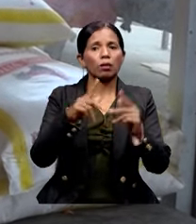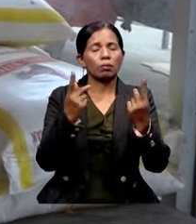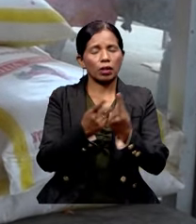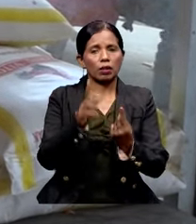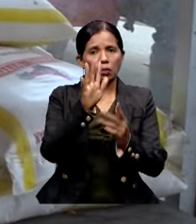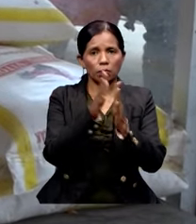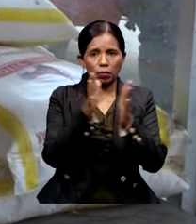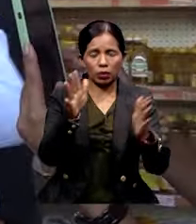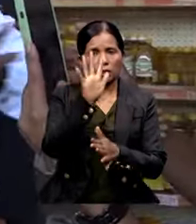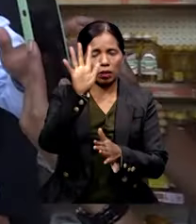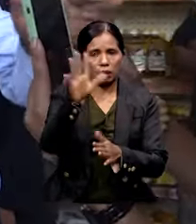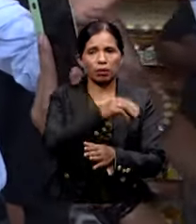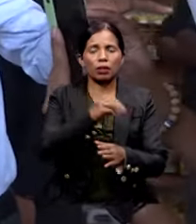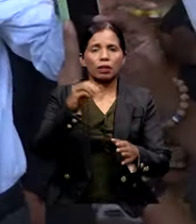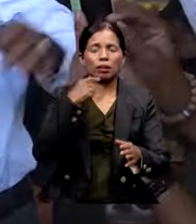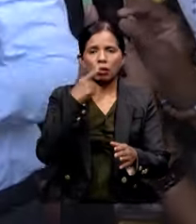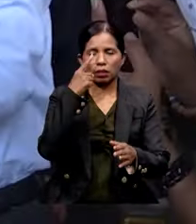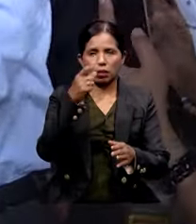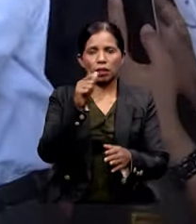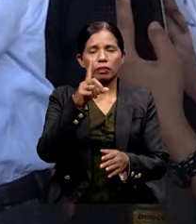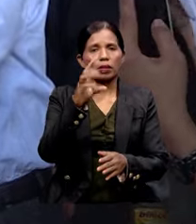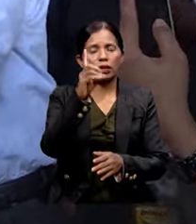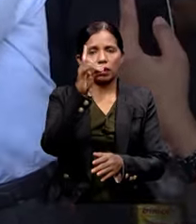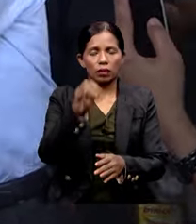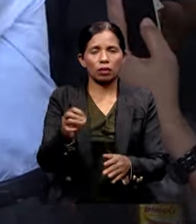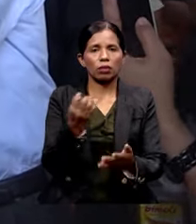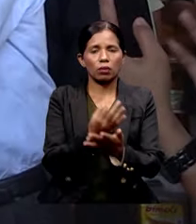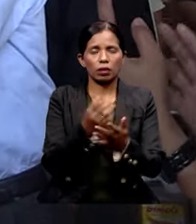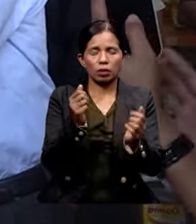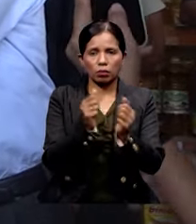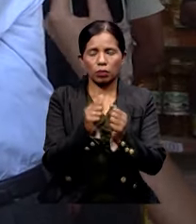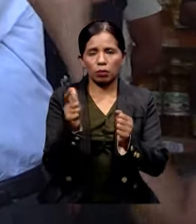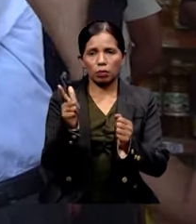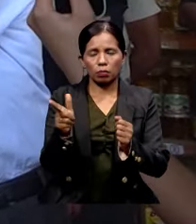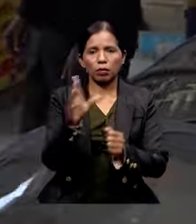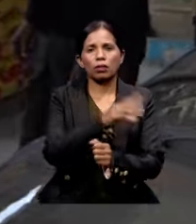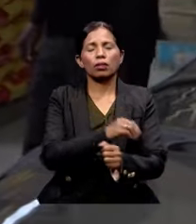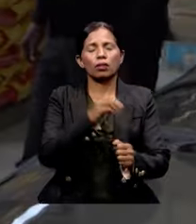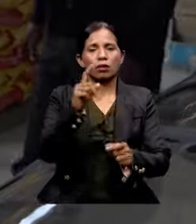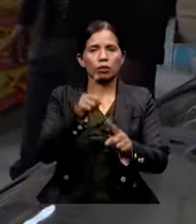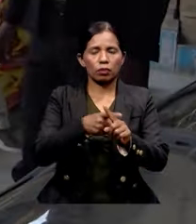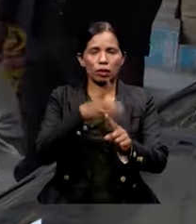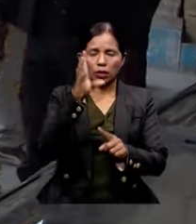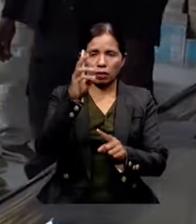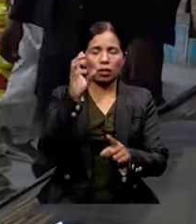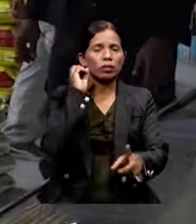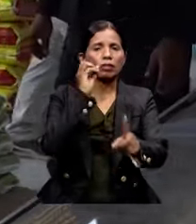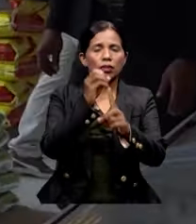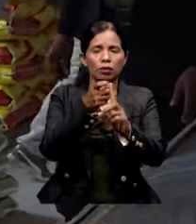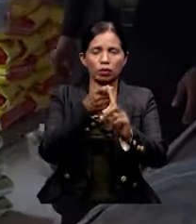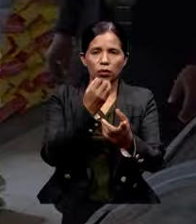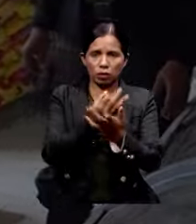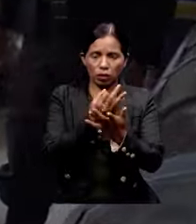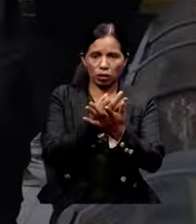Furac, Jusibel, Lison, no Alfa Dili, com montante centavos ruanulo para cada quilograma durante a fula. O objetivo é o subsídio é